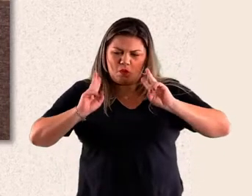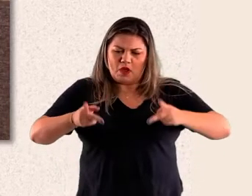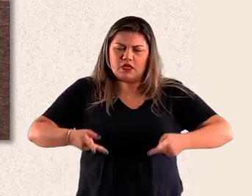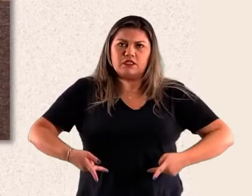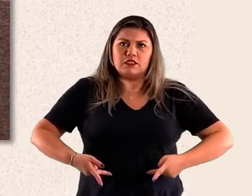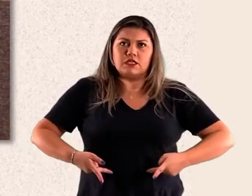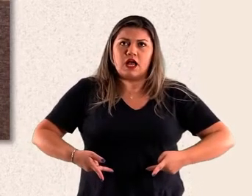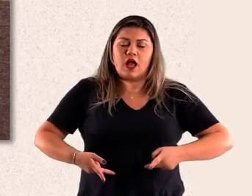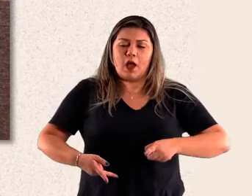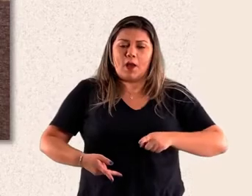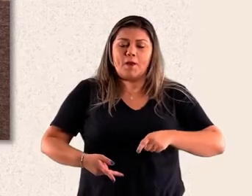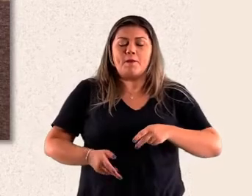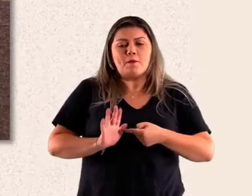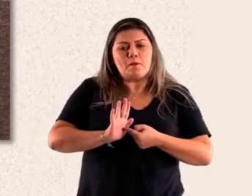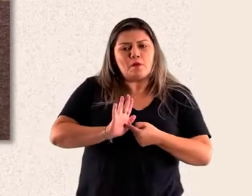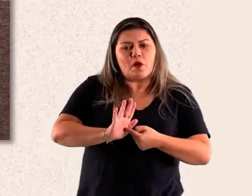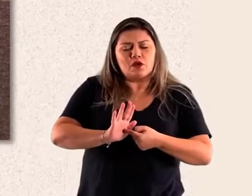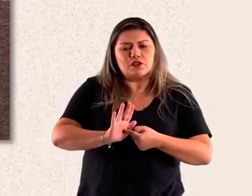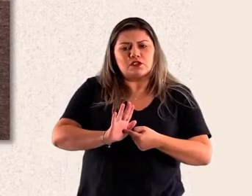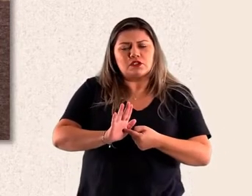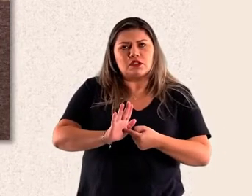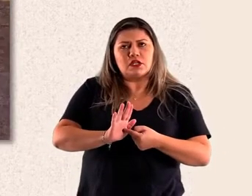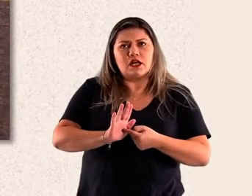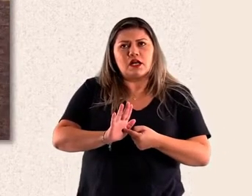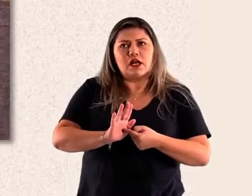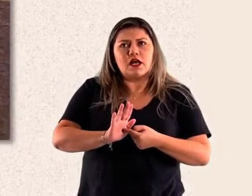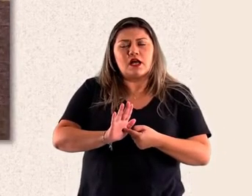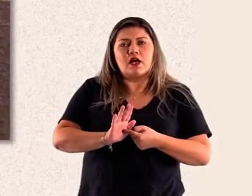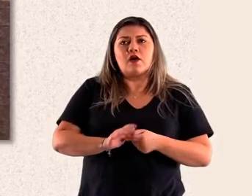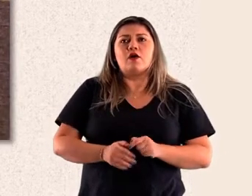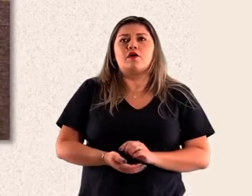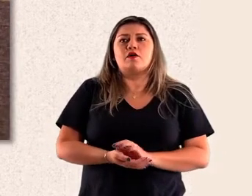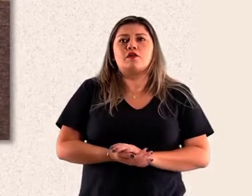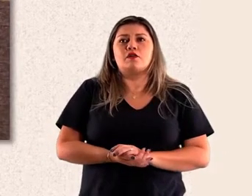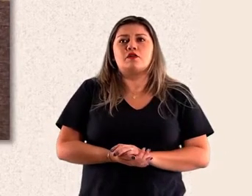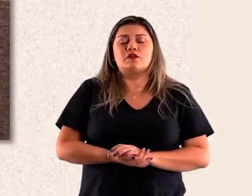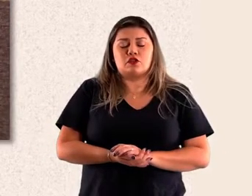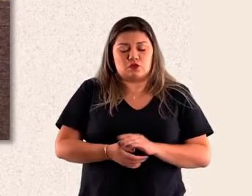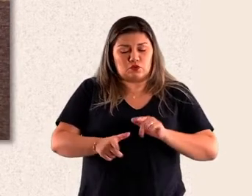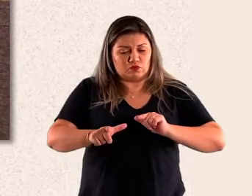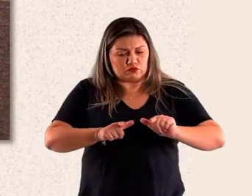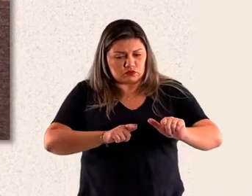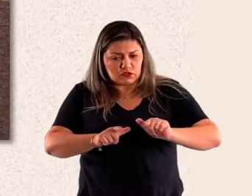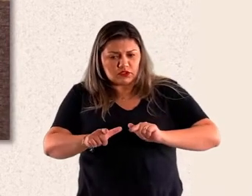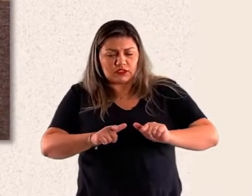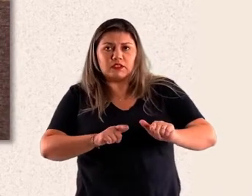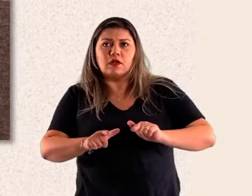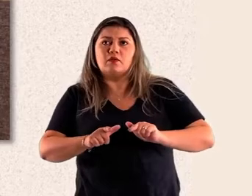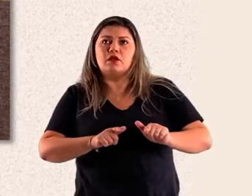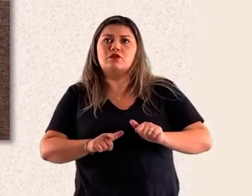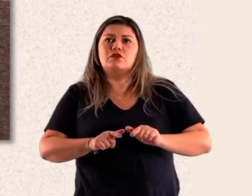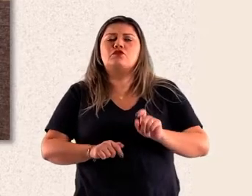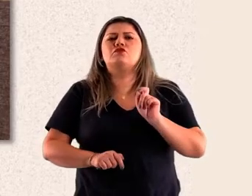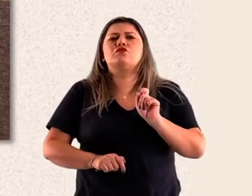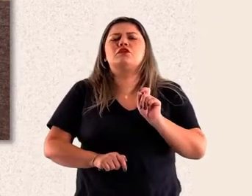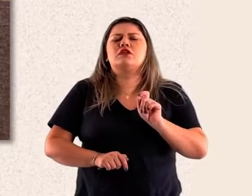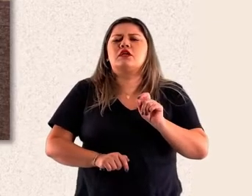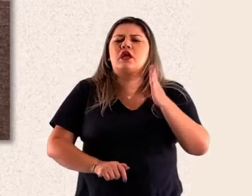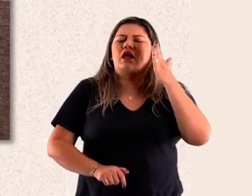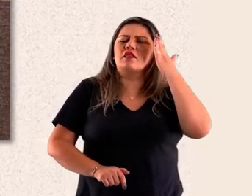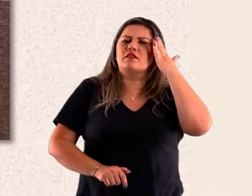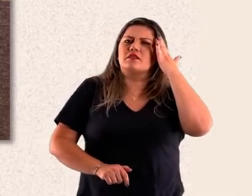ela pretende trazer a sala de servidores de membros sobre o que entende